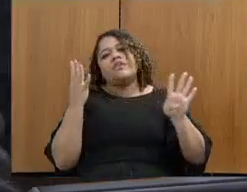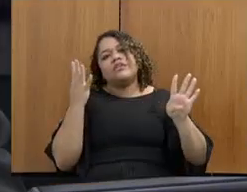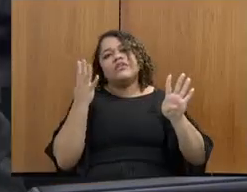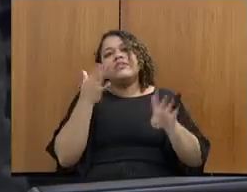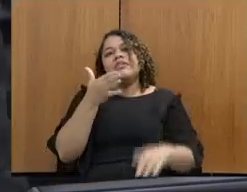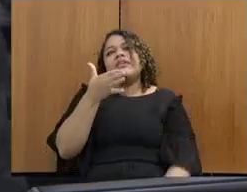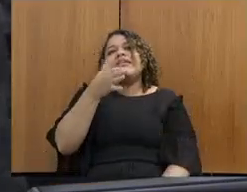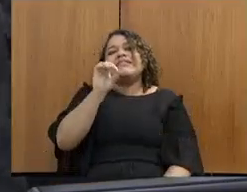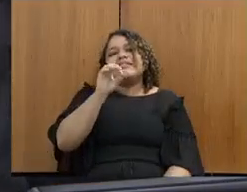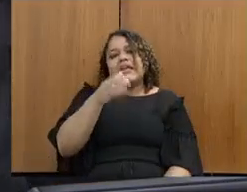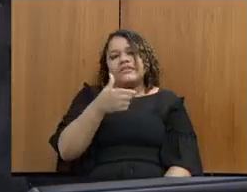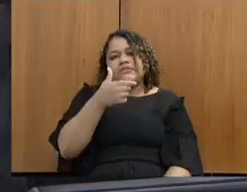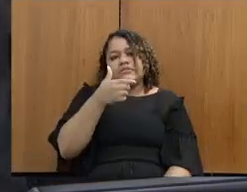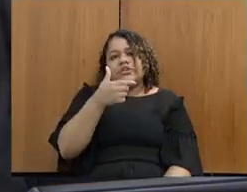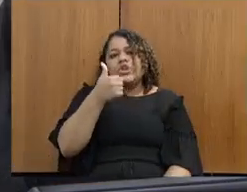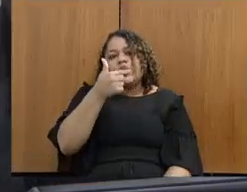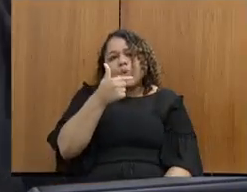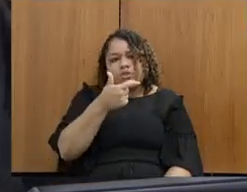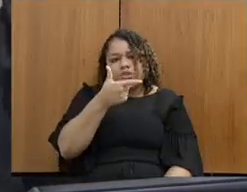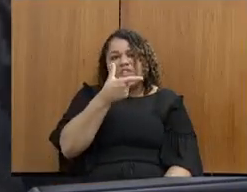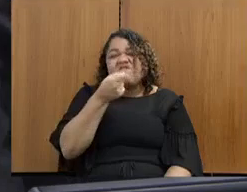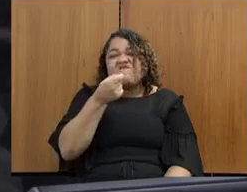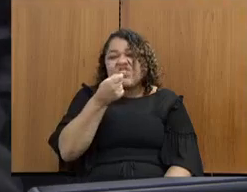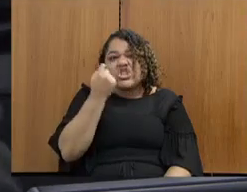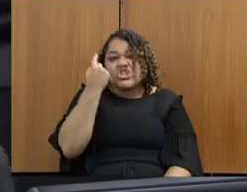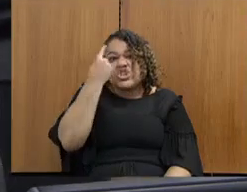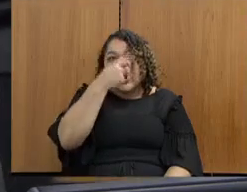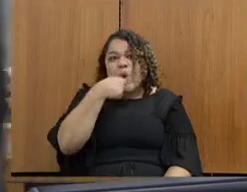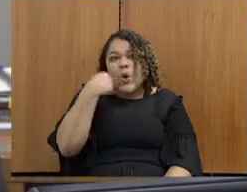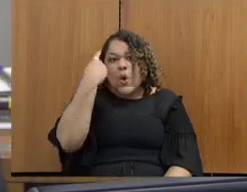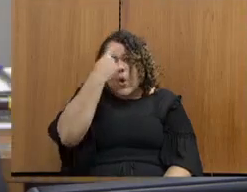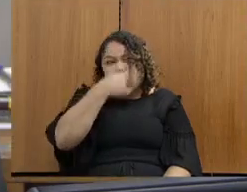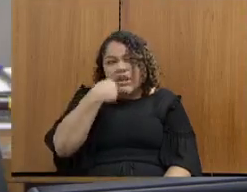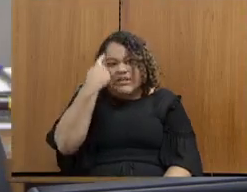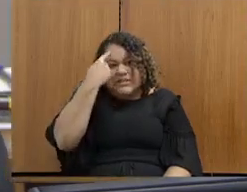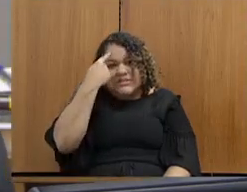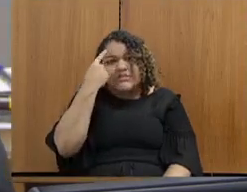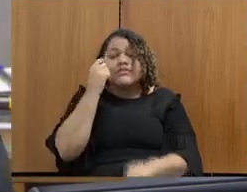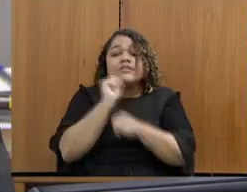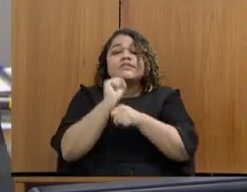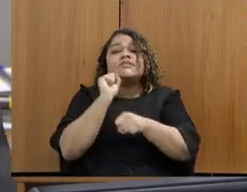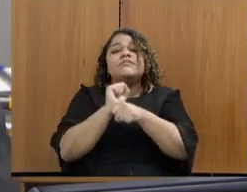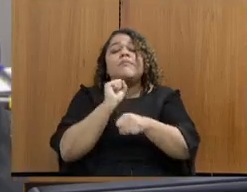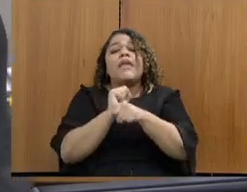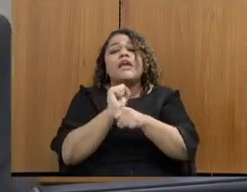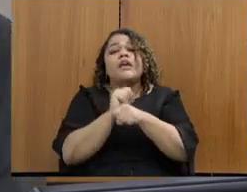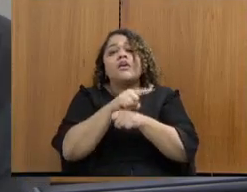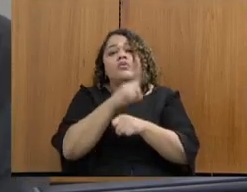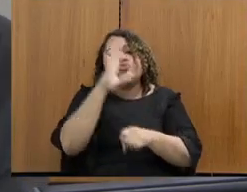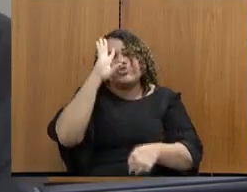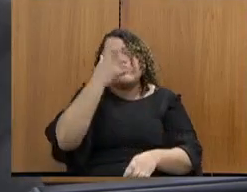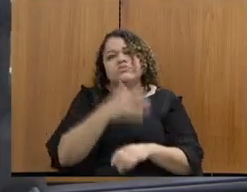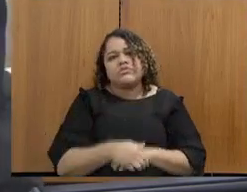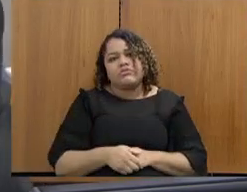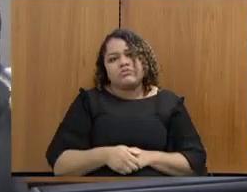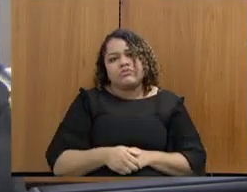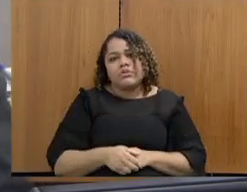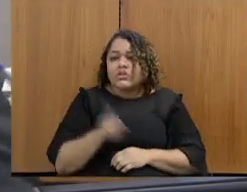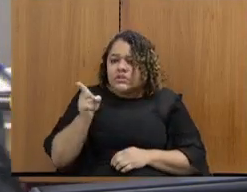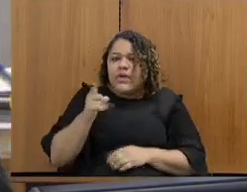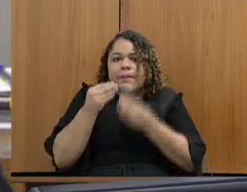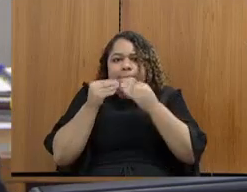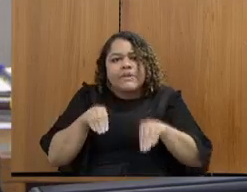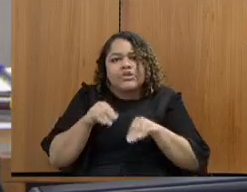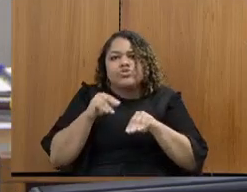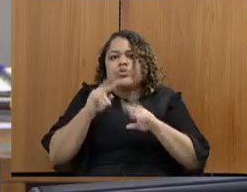12 20 horas aguardando a solução daquele flagrante a vítima é vítima duas vezes e a testemunha tá